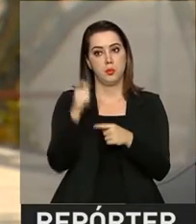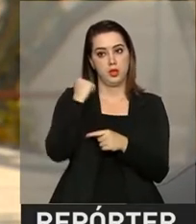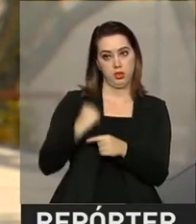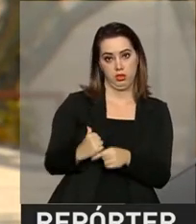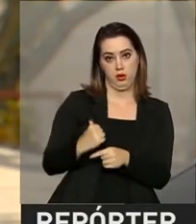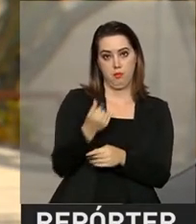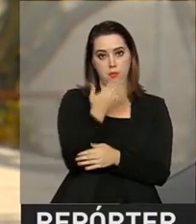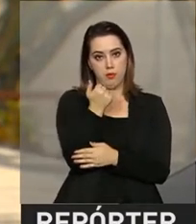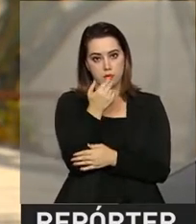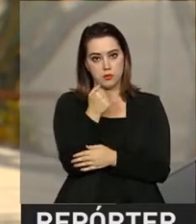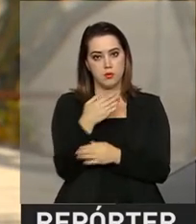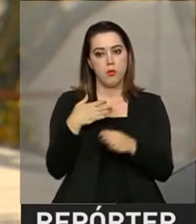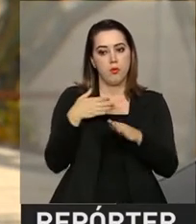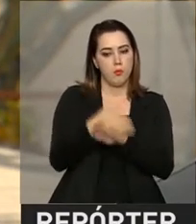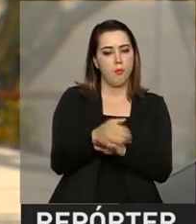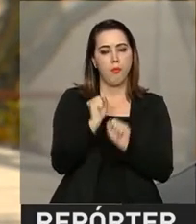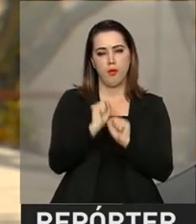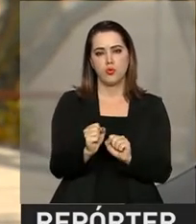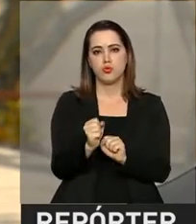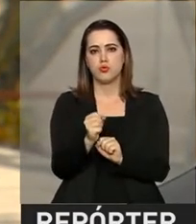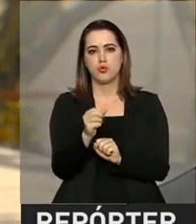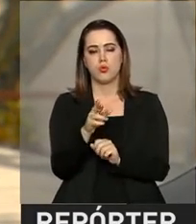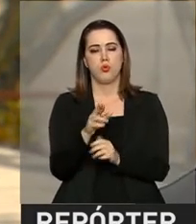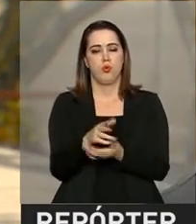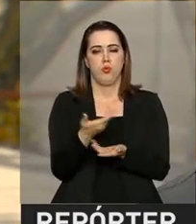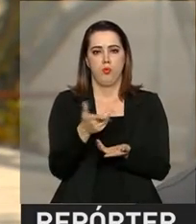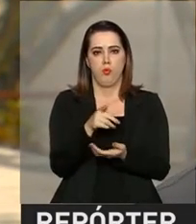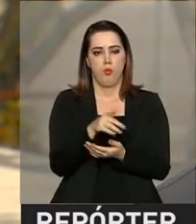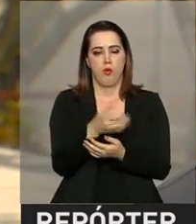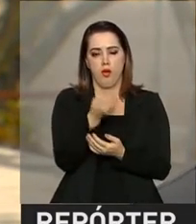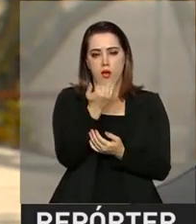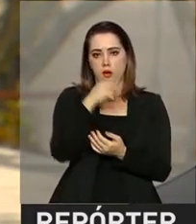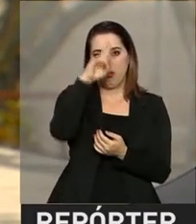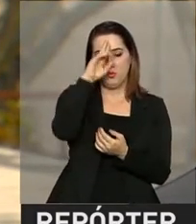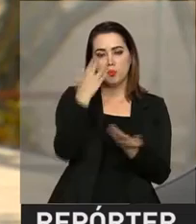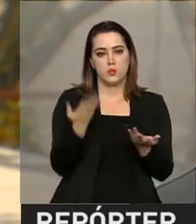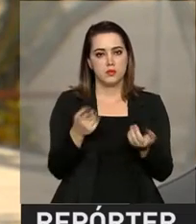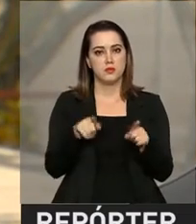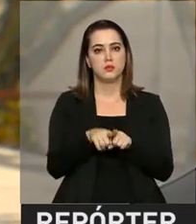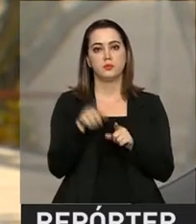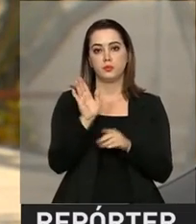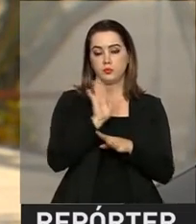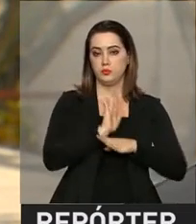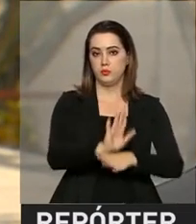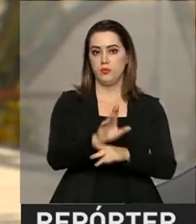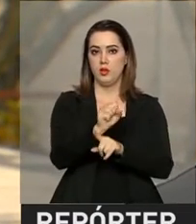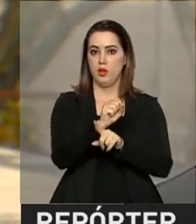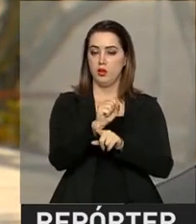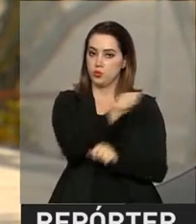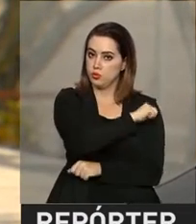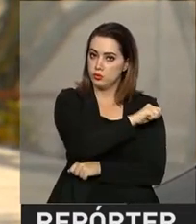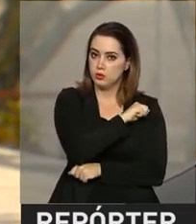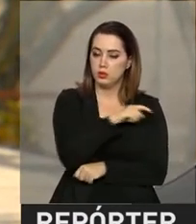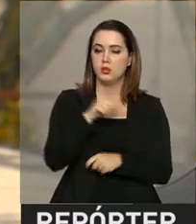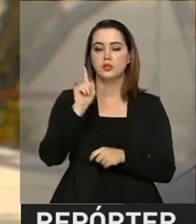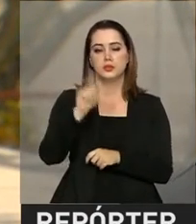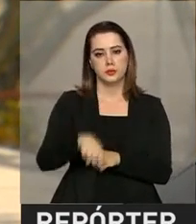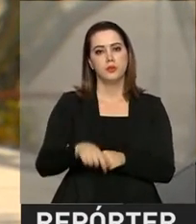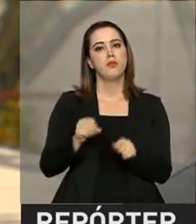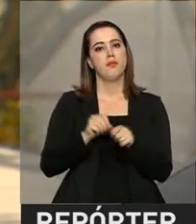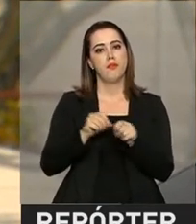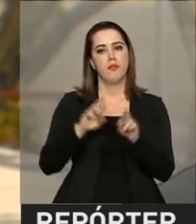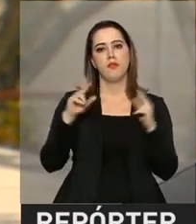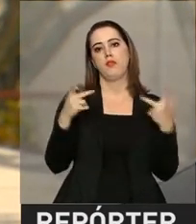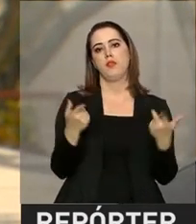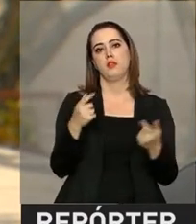que a gente tem acesso gratuito ao rio tudo isso é a assistência durante uma política que com certeza faz muita diferença na